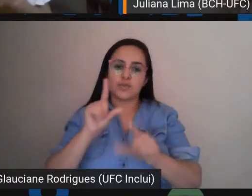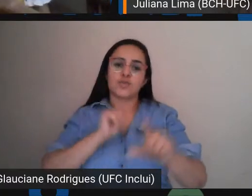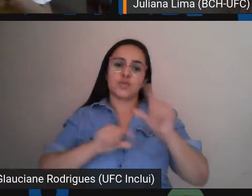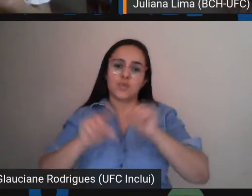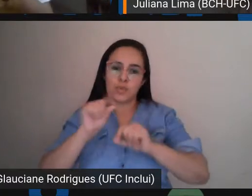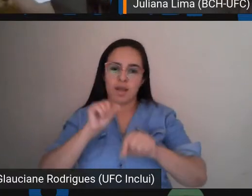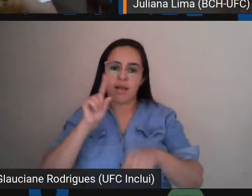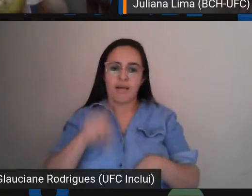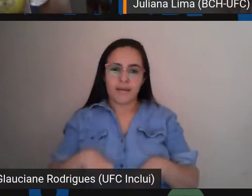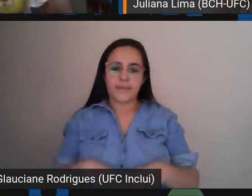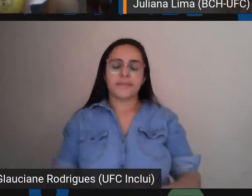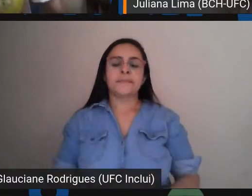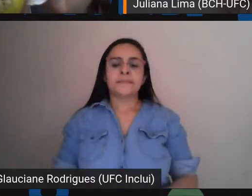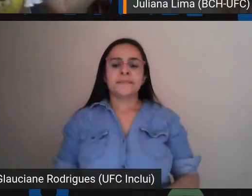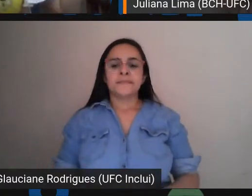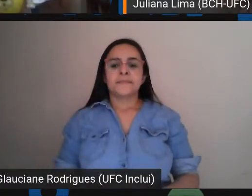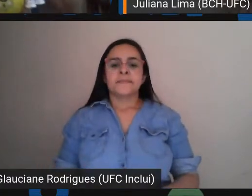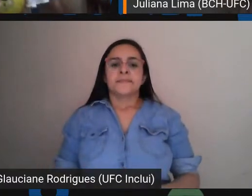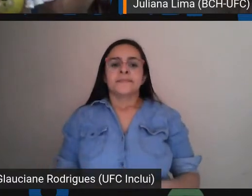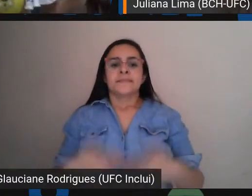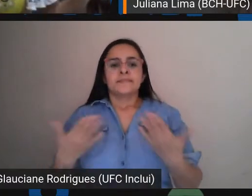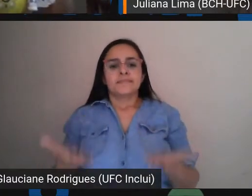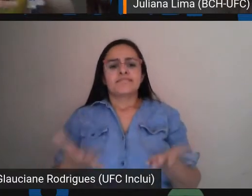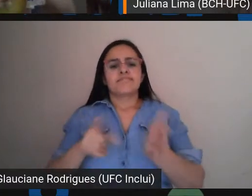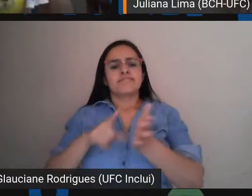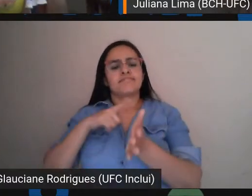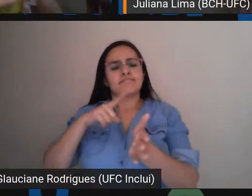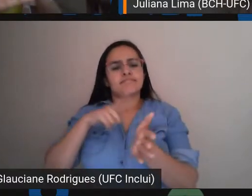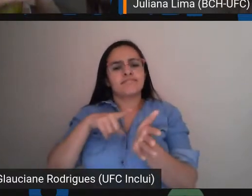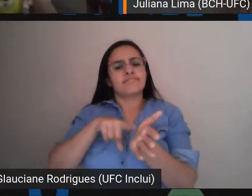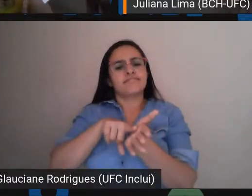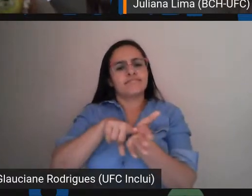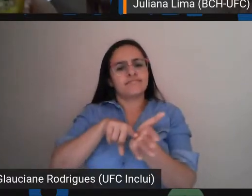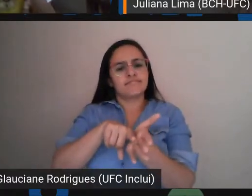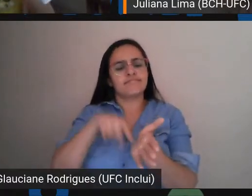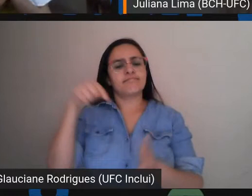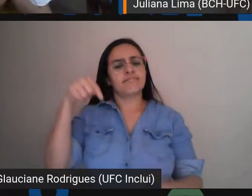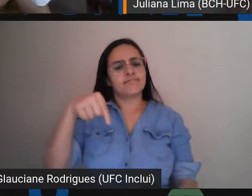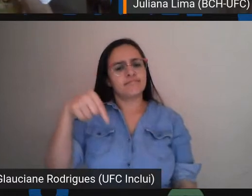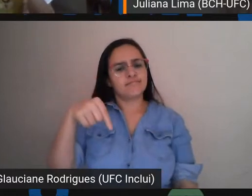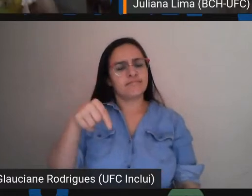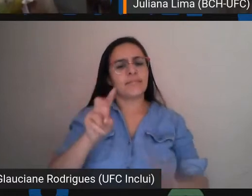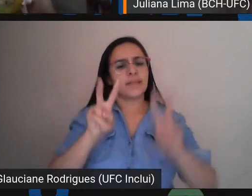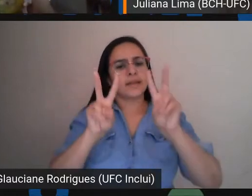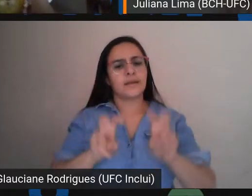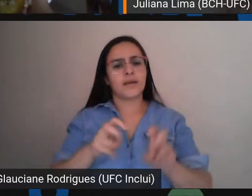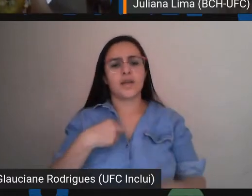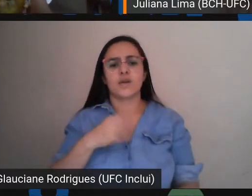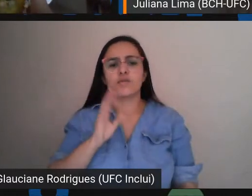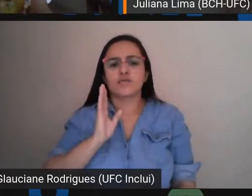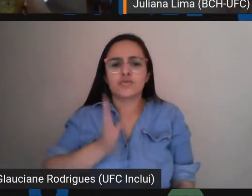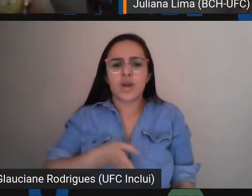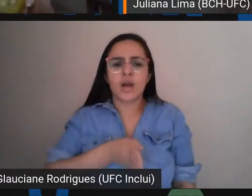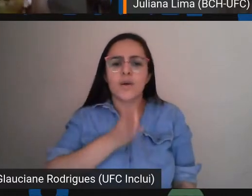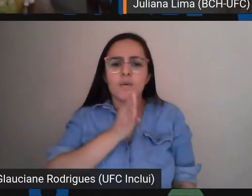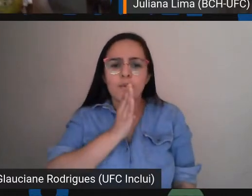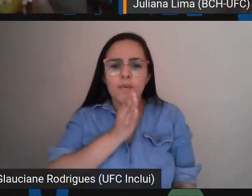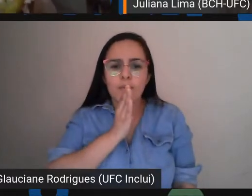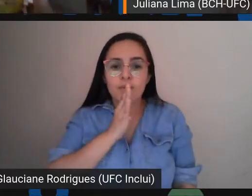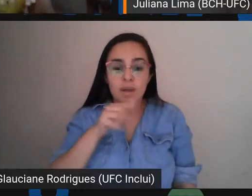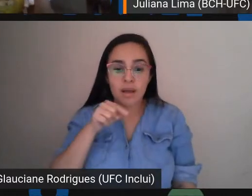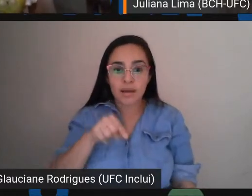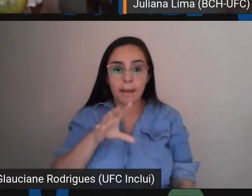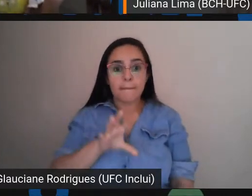você já tem ali, ó, tem essa pesquisa aqui, que eu já conhecia, a partir dela, você